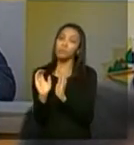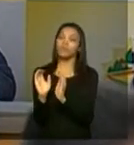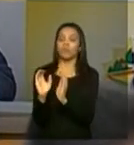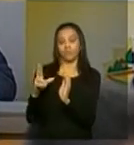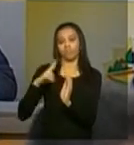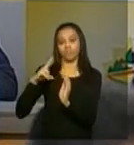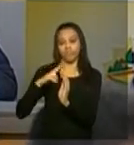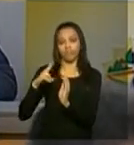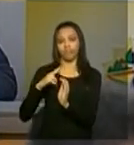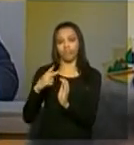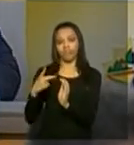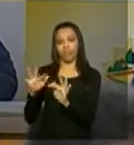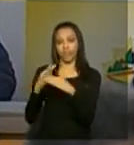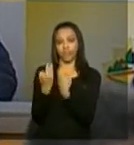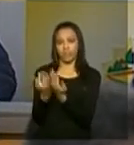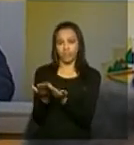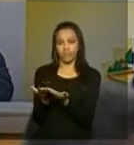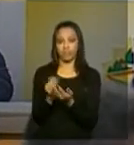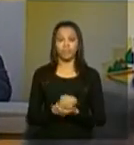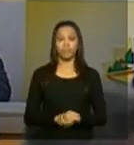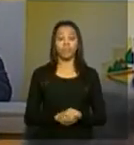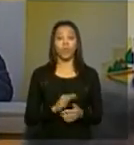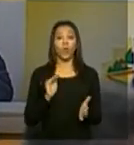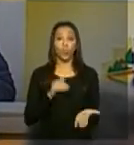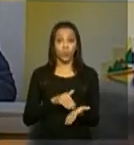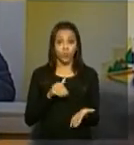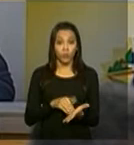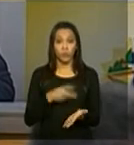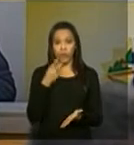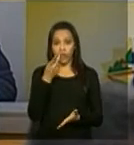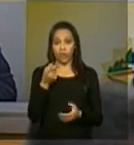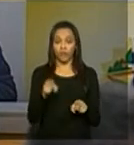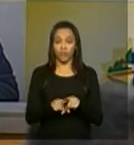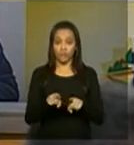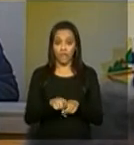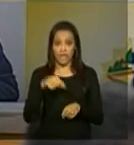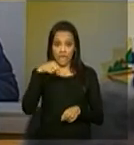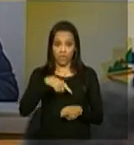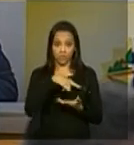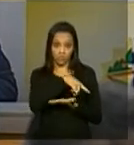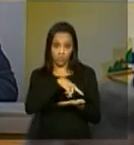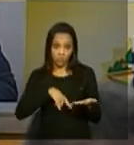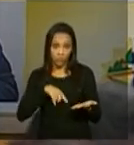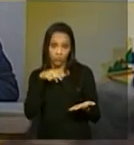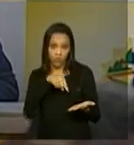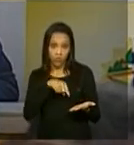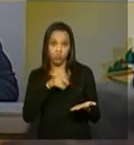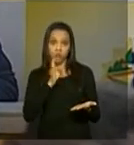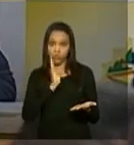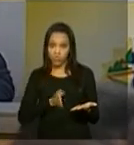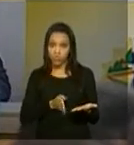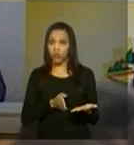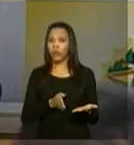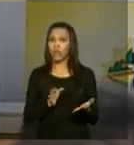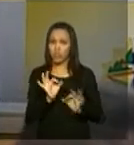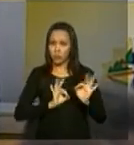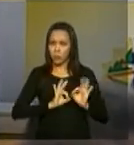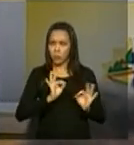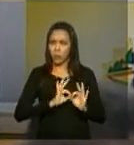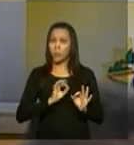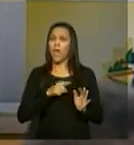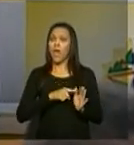familiares é por último eu quero dizer também que este laudo é parte de um processo